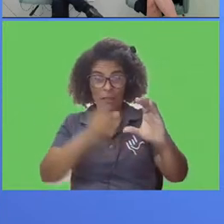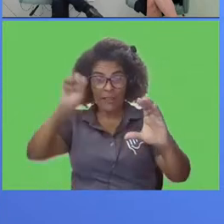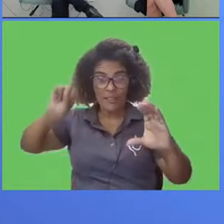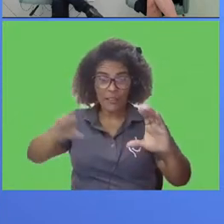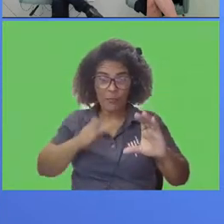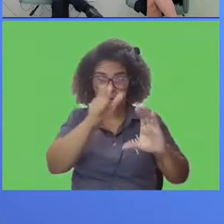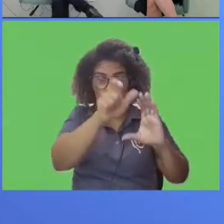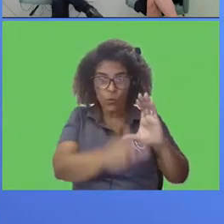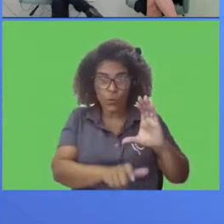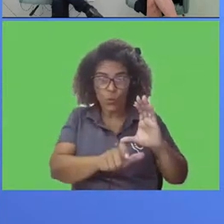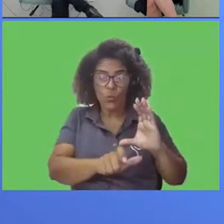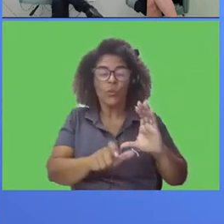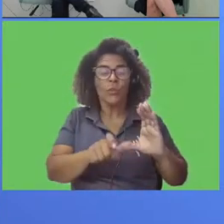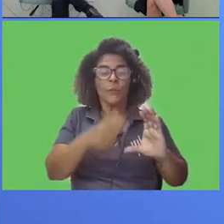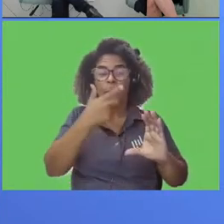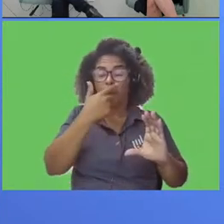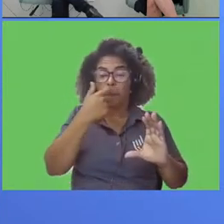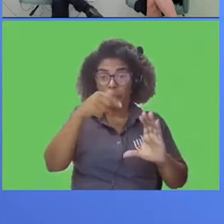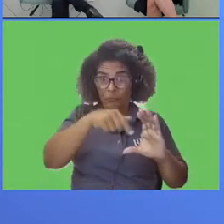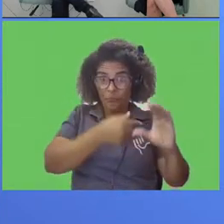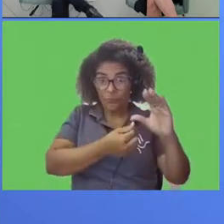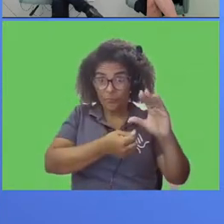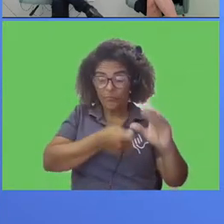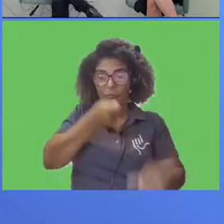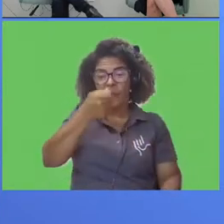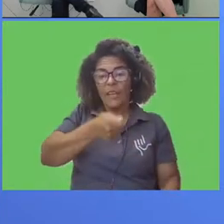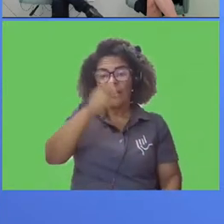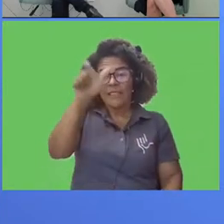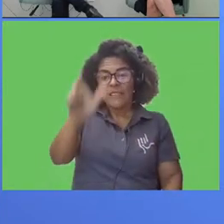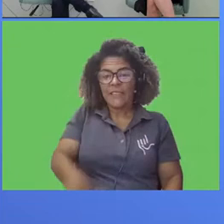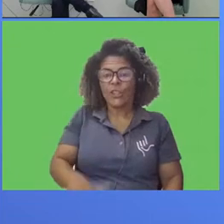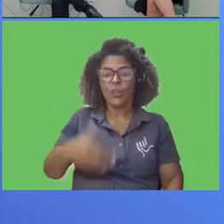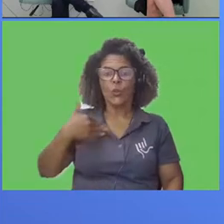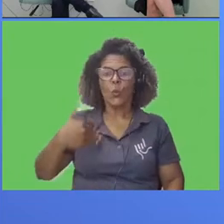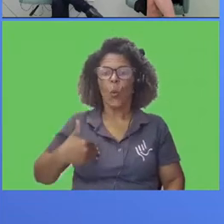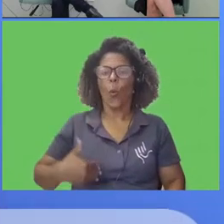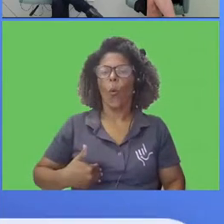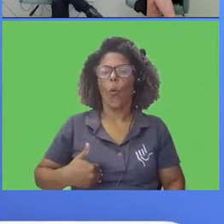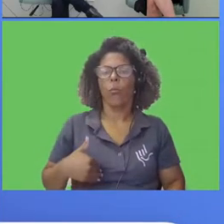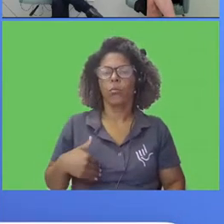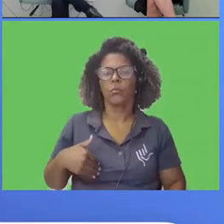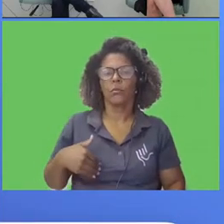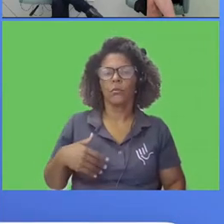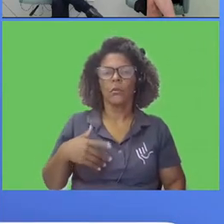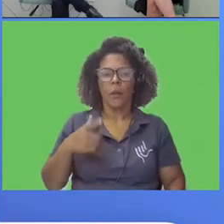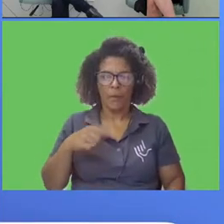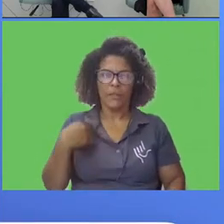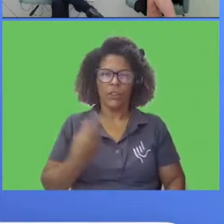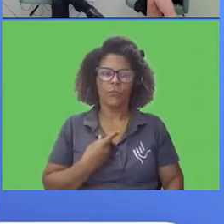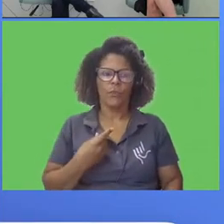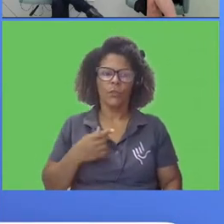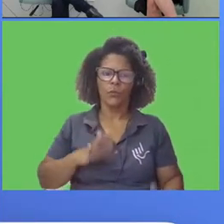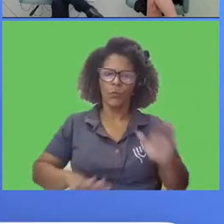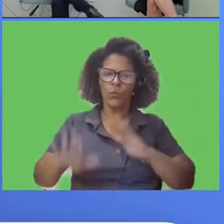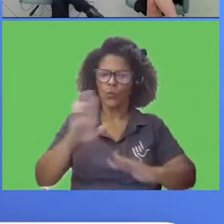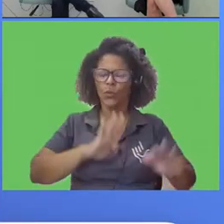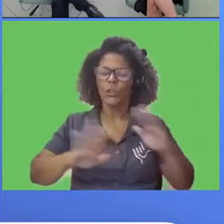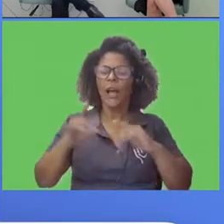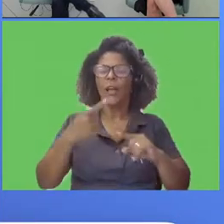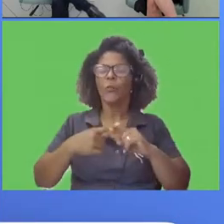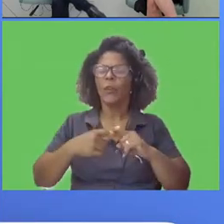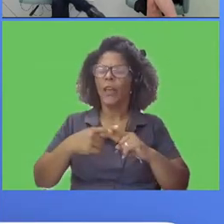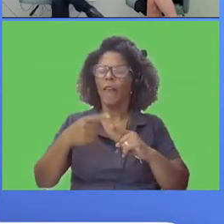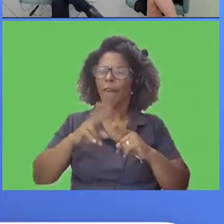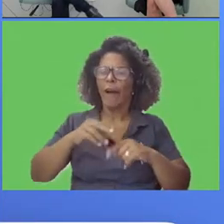desigualdades por esses valores exigidos. Então, a gente tem que tomar muito cuidado, porque senão a gente vai reproduzir uma